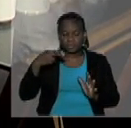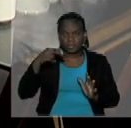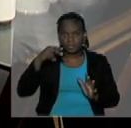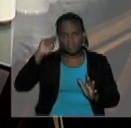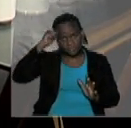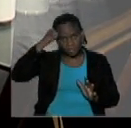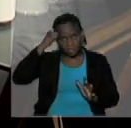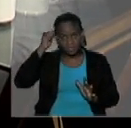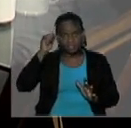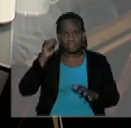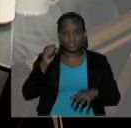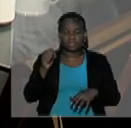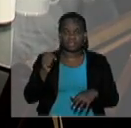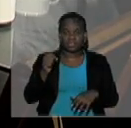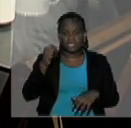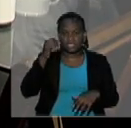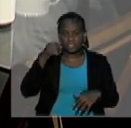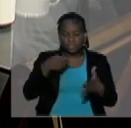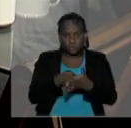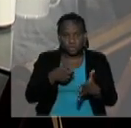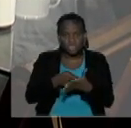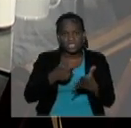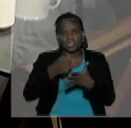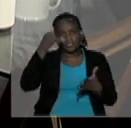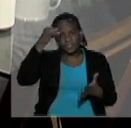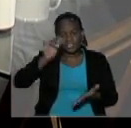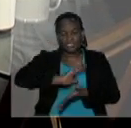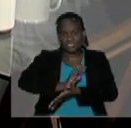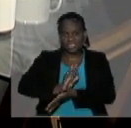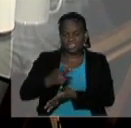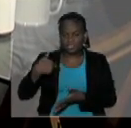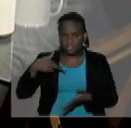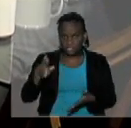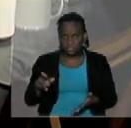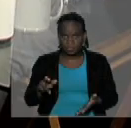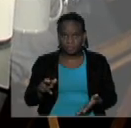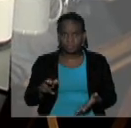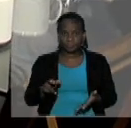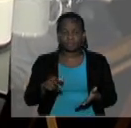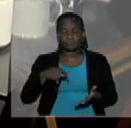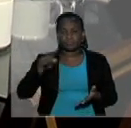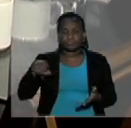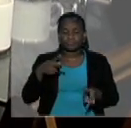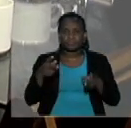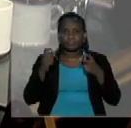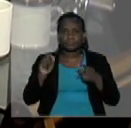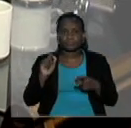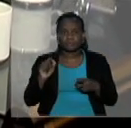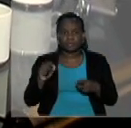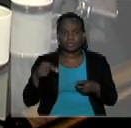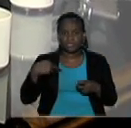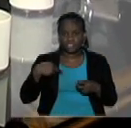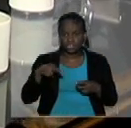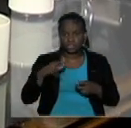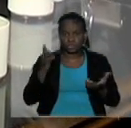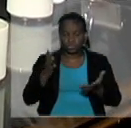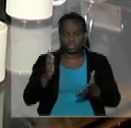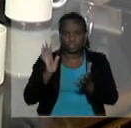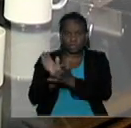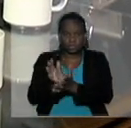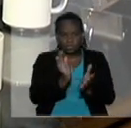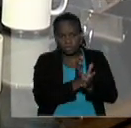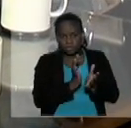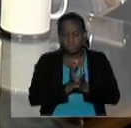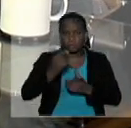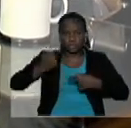racial, na luta contra a intolerância religiosa. A gente percebe que as religiões ultimamente têm se